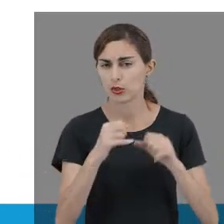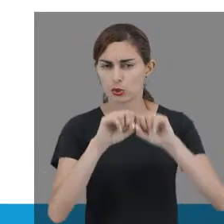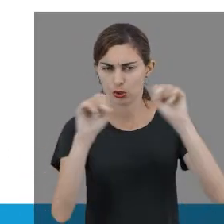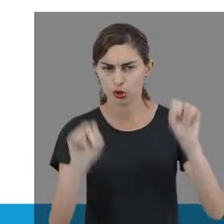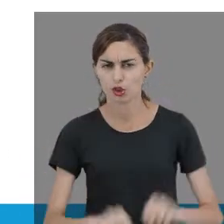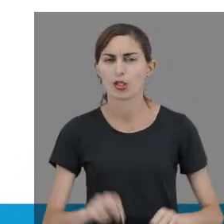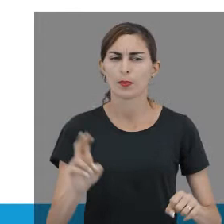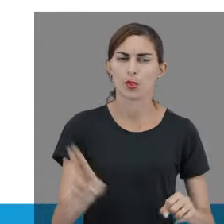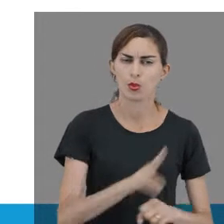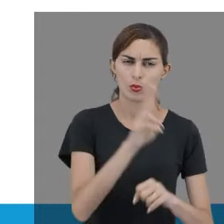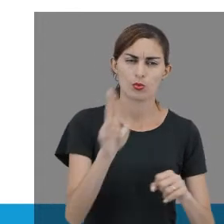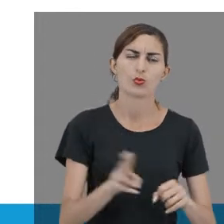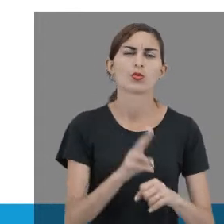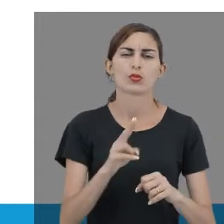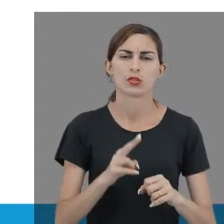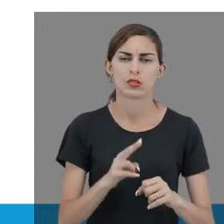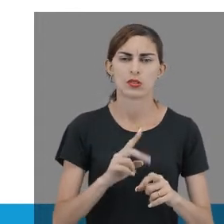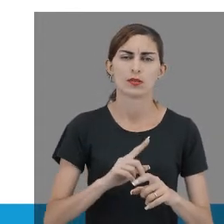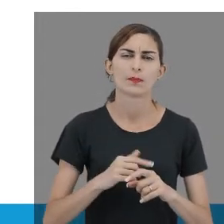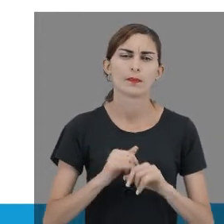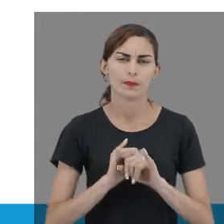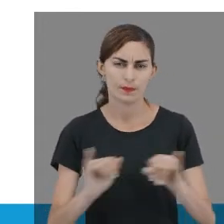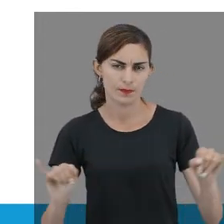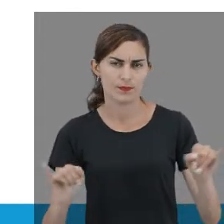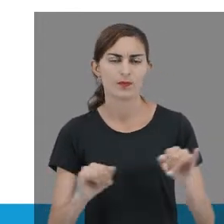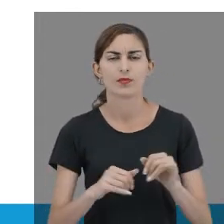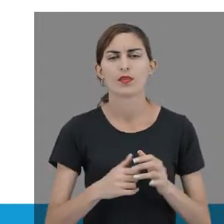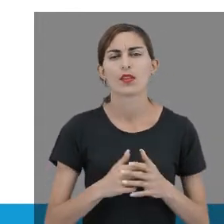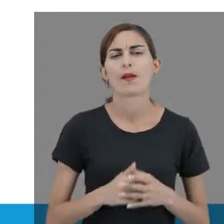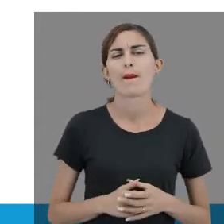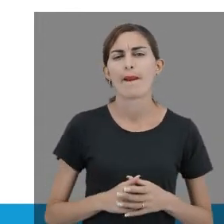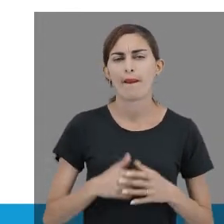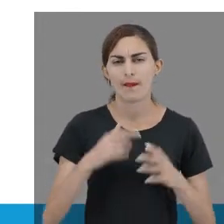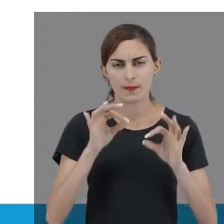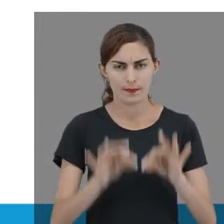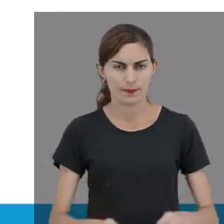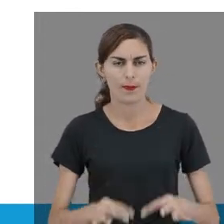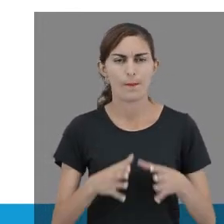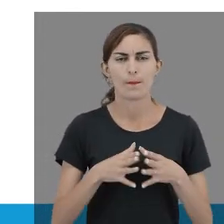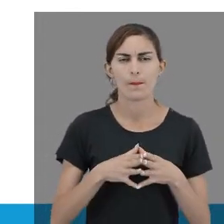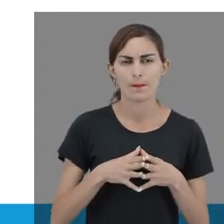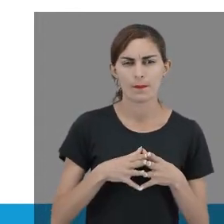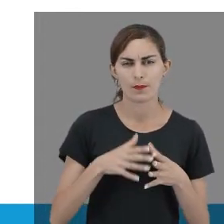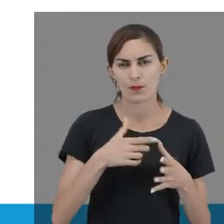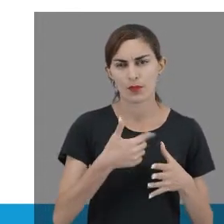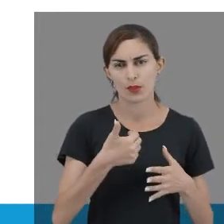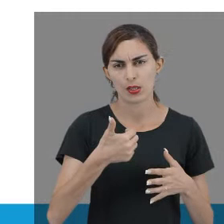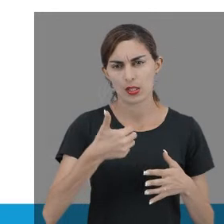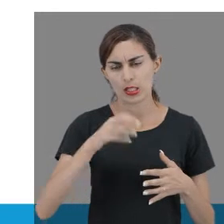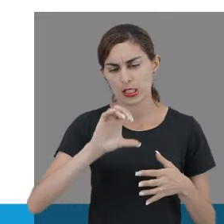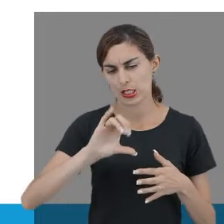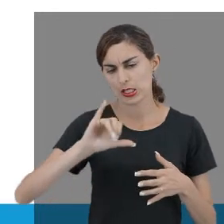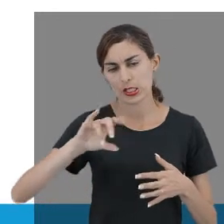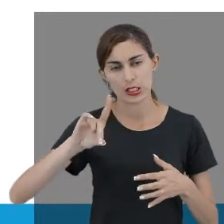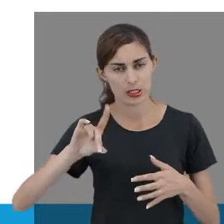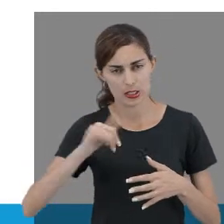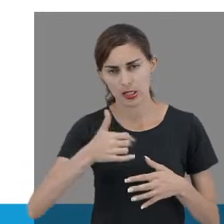Mortalidade, do SIM. Esse sistema usa e é fundamentado no Código Internacional de Doenças, no CID-10,